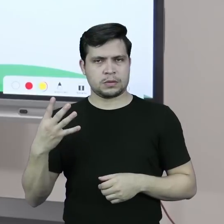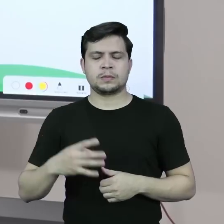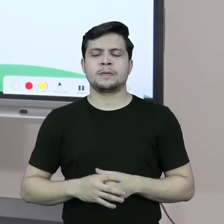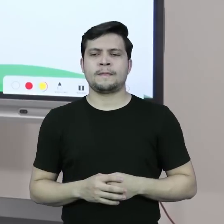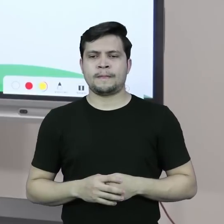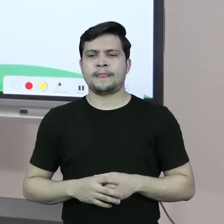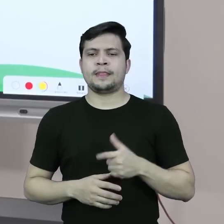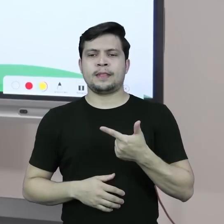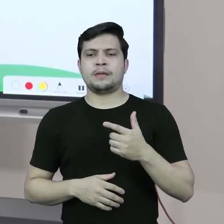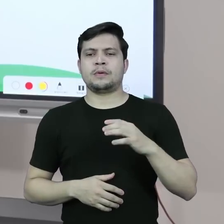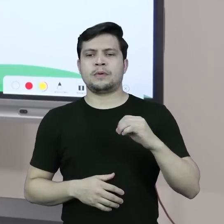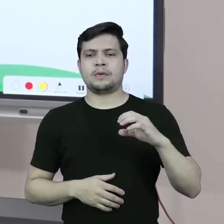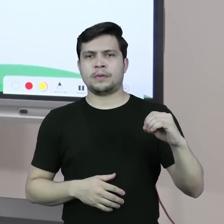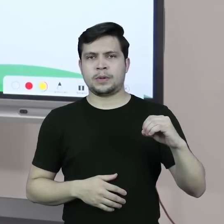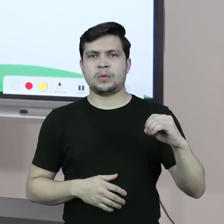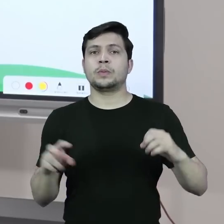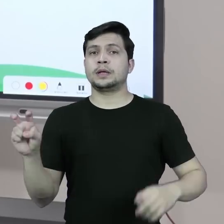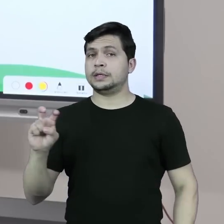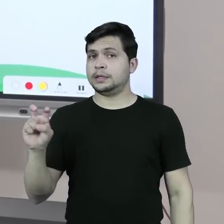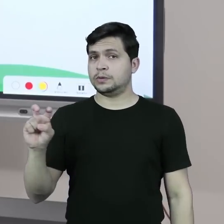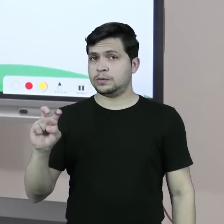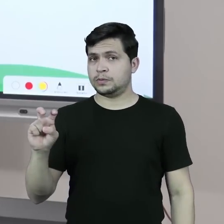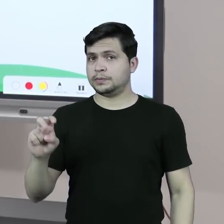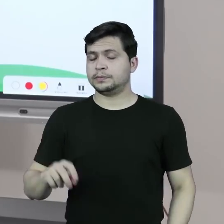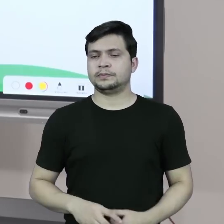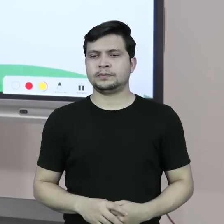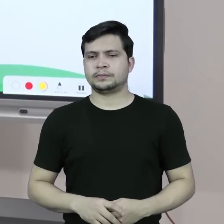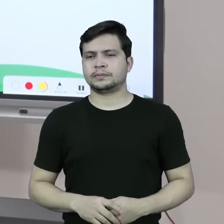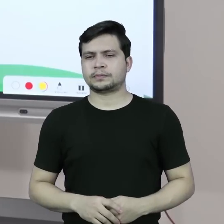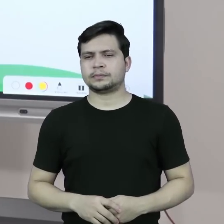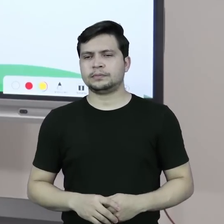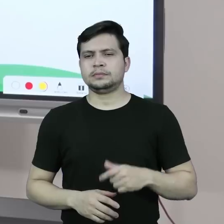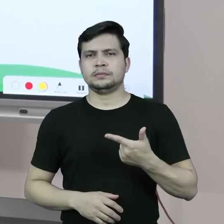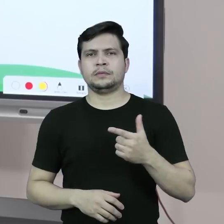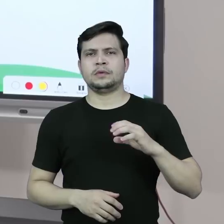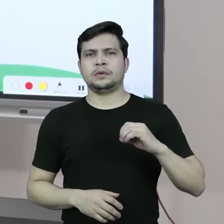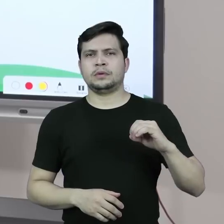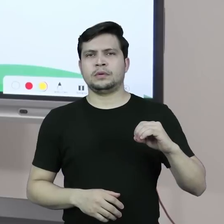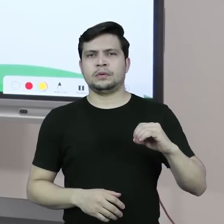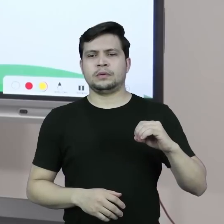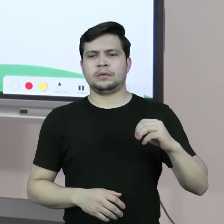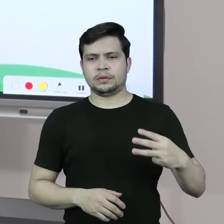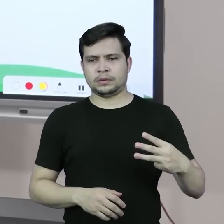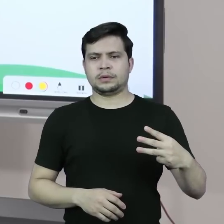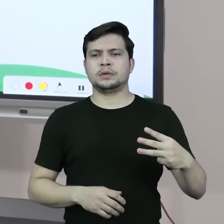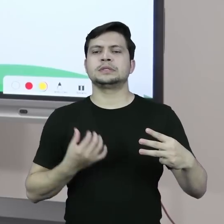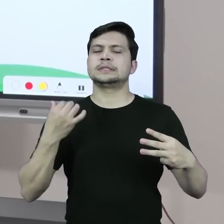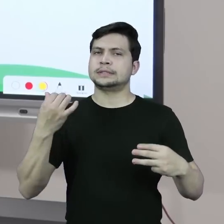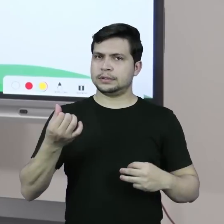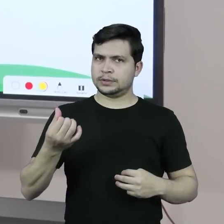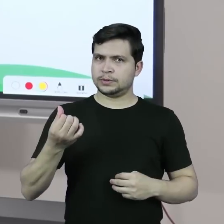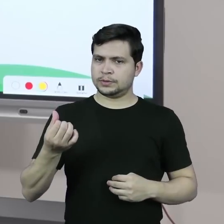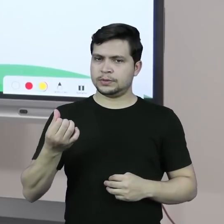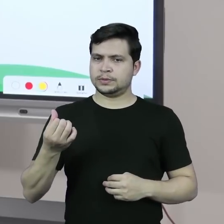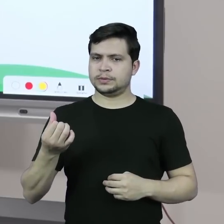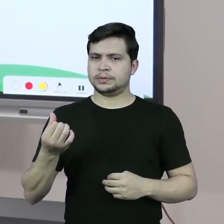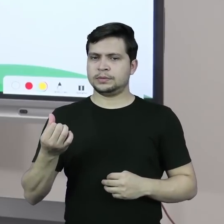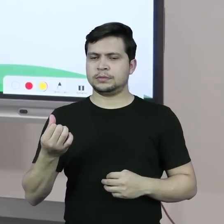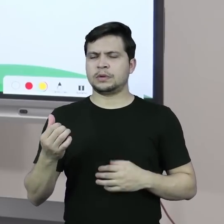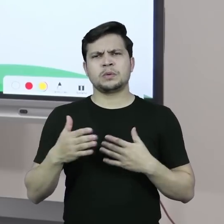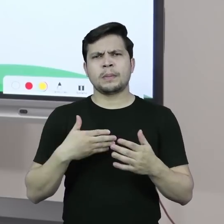último tópico então dessa parte de estatística vai ser a nossa mediana. A mediana até de certa forma um pouquinho mais tranquila do que a média, porque não vai